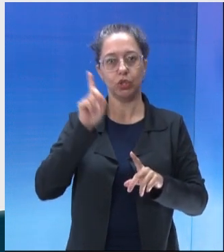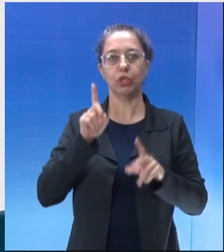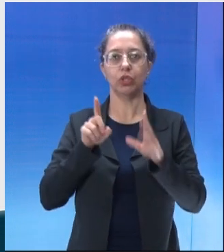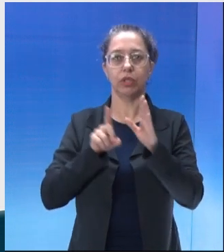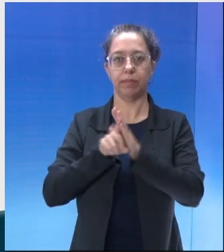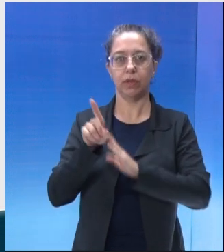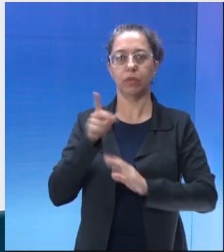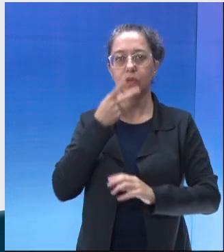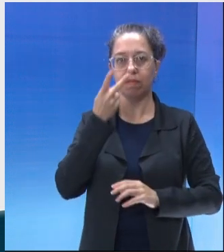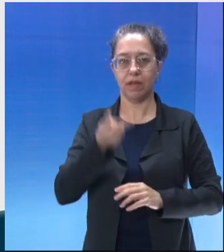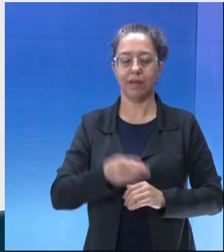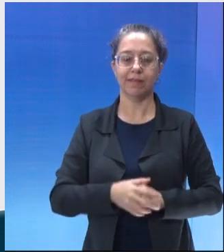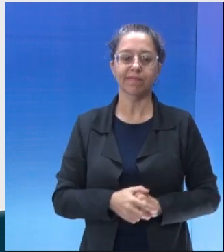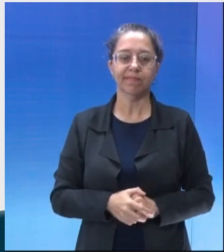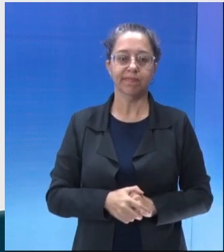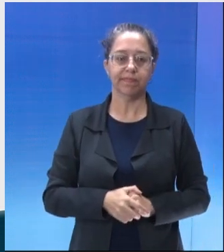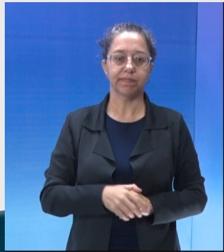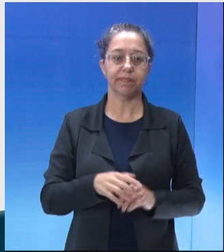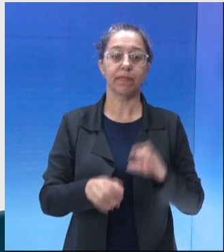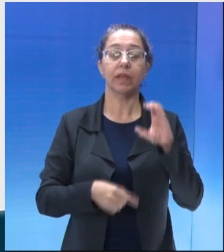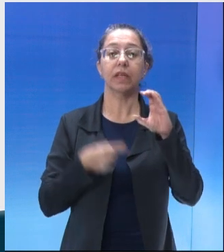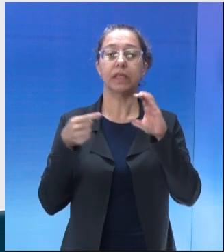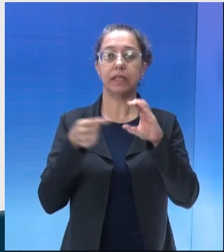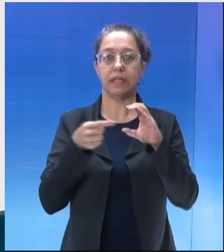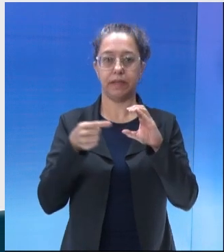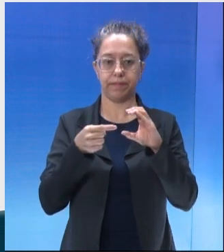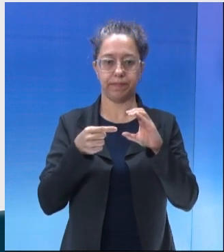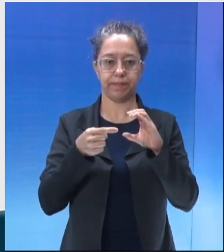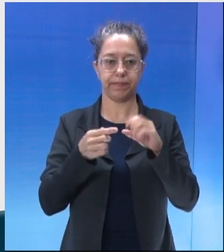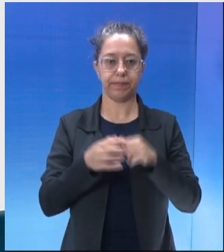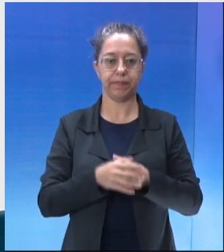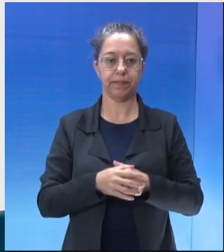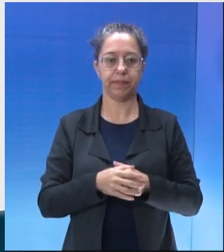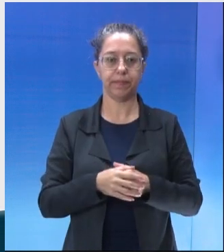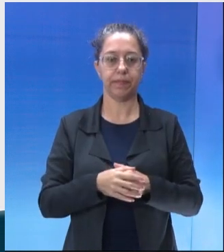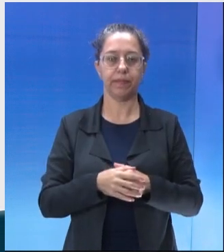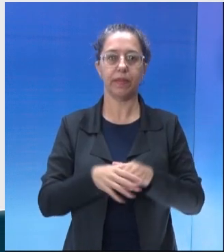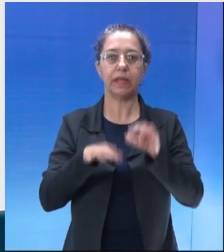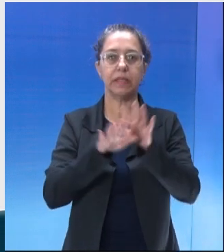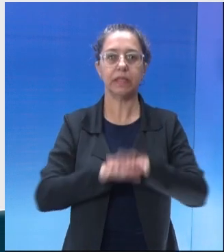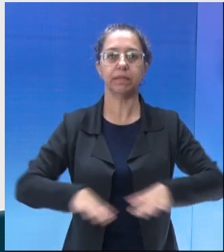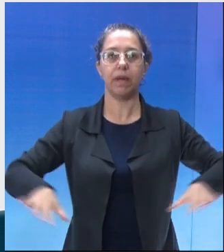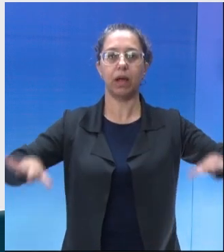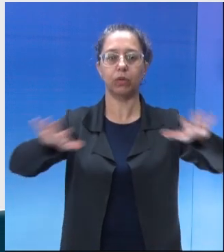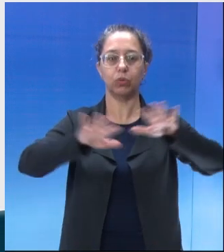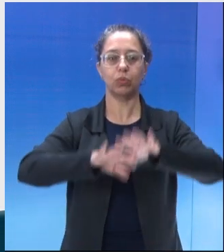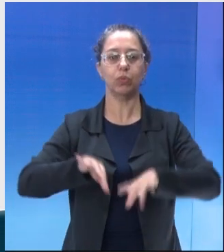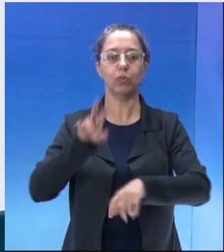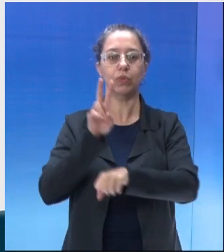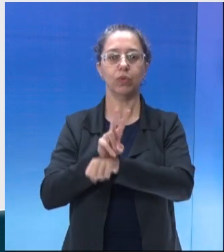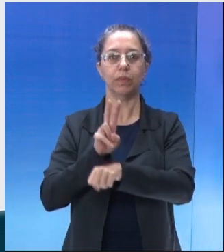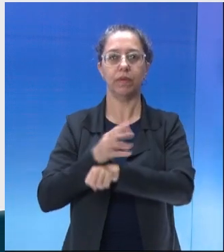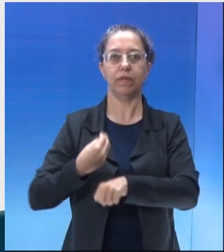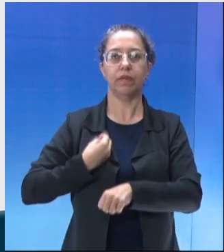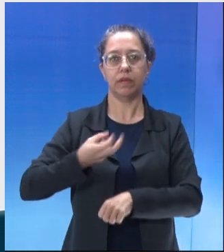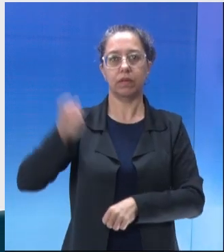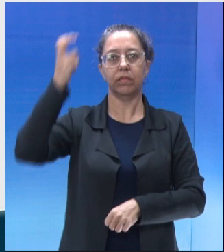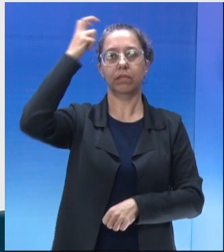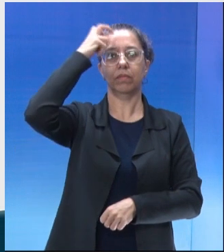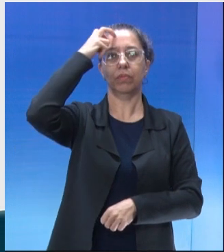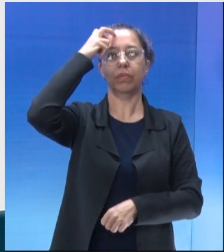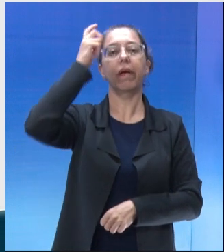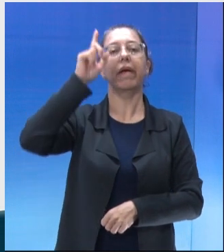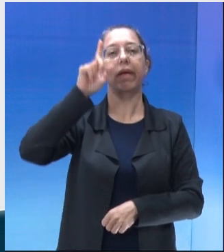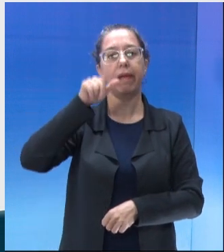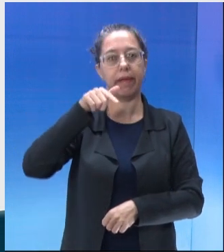evoca. A letra C diz que é espaço e sobrevivência cultural. Esse é o gabarito da questão,